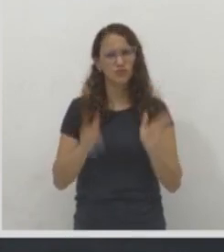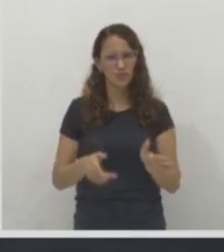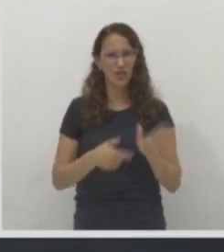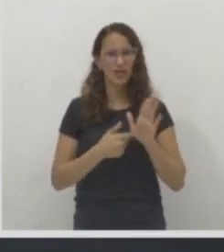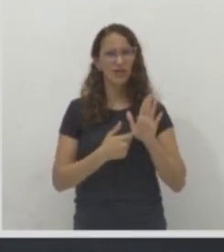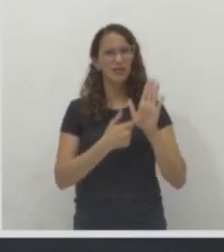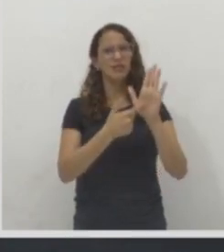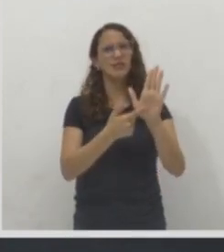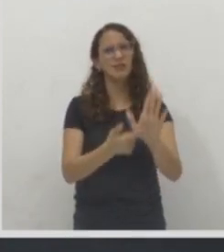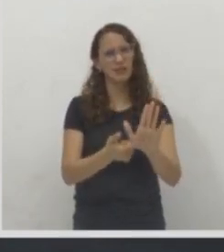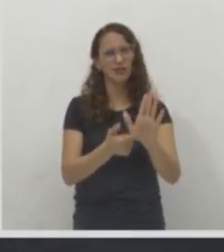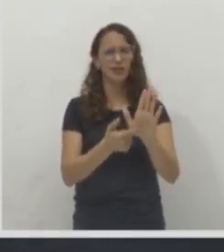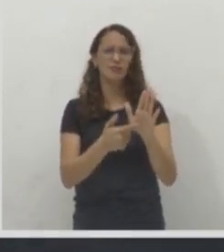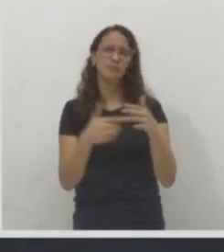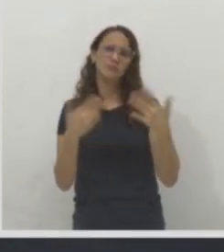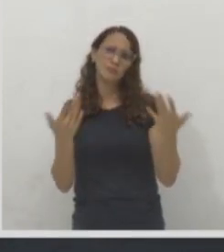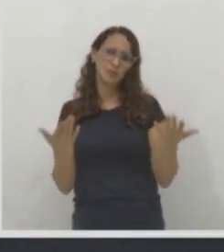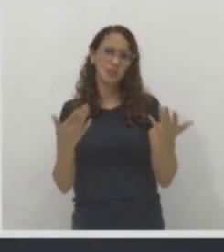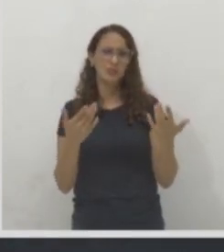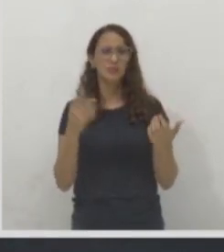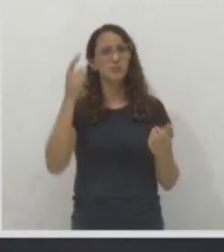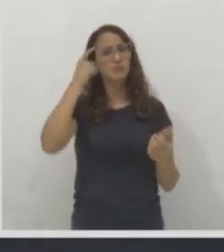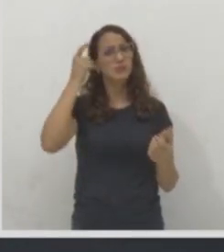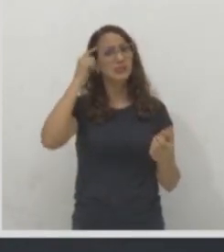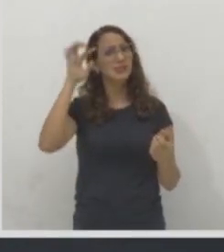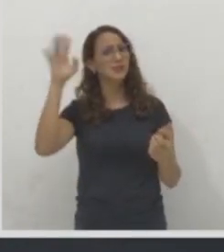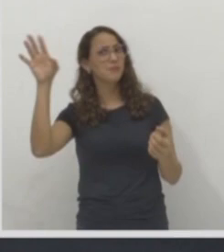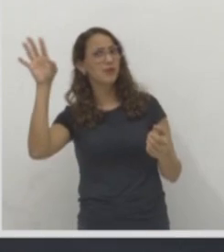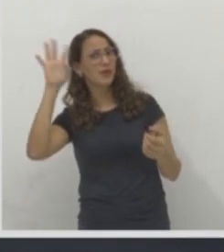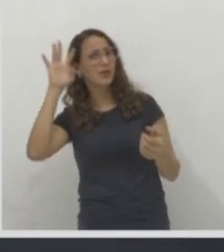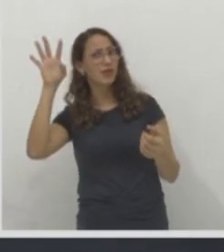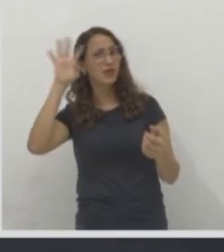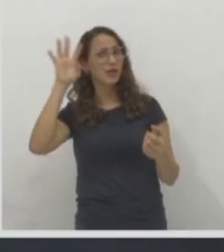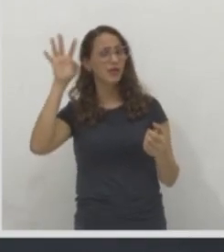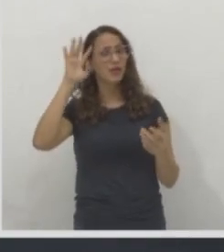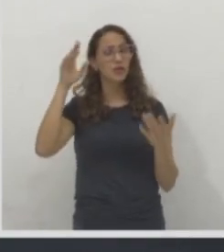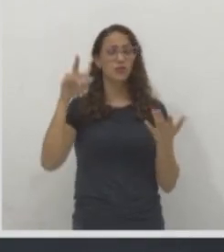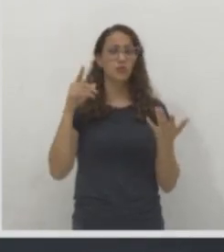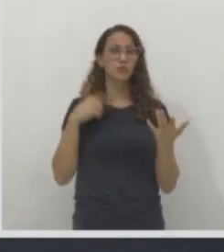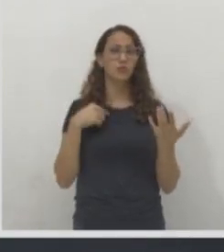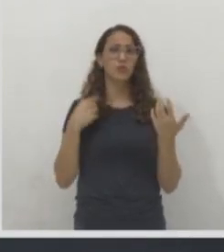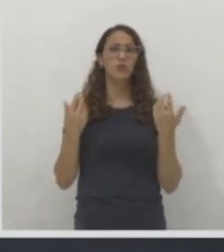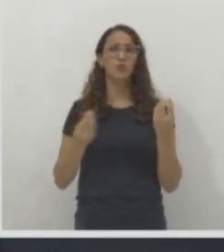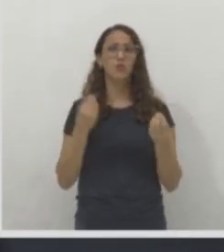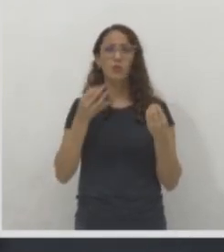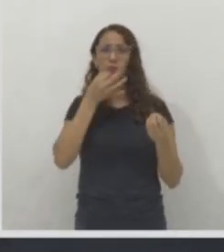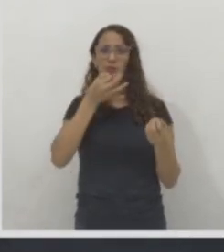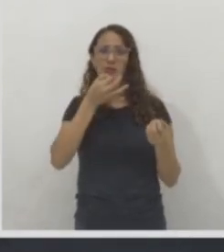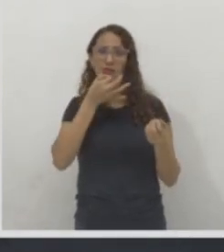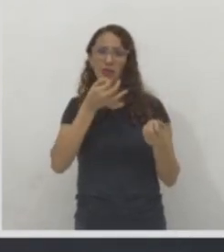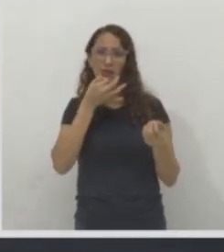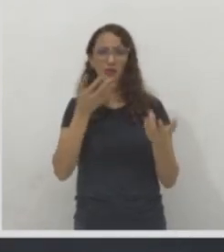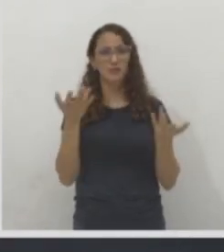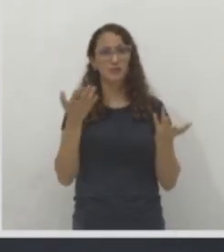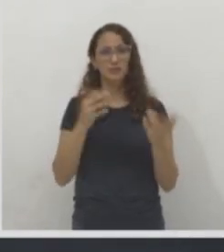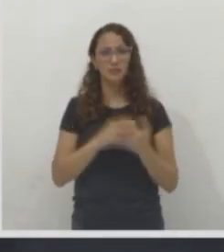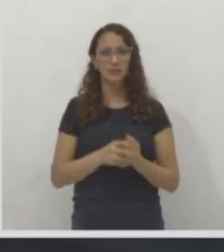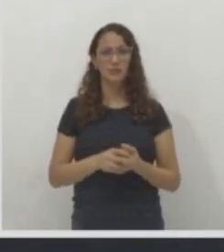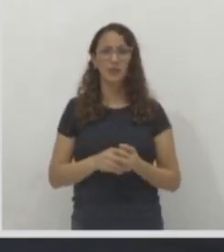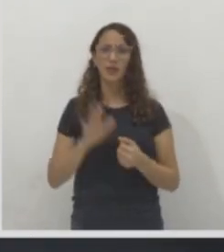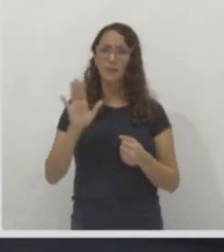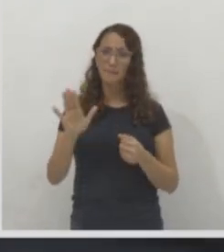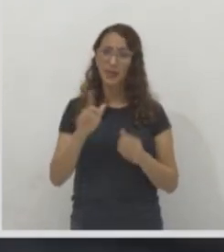indicar algum tipo de pensamento, de posicionamento, mas dentro desse gênero se procura,